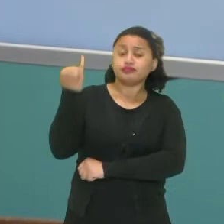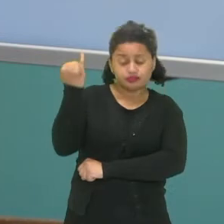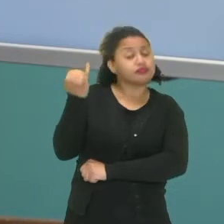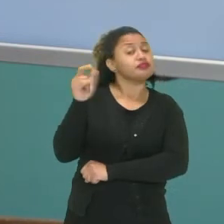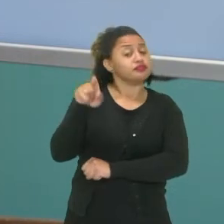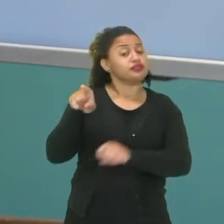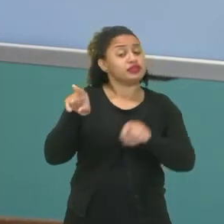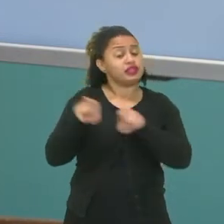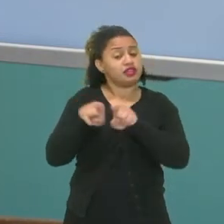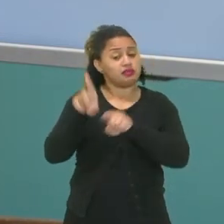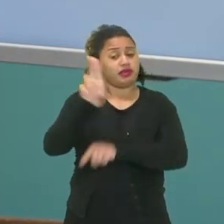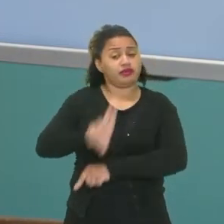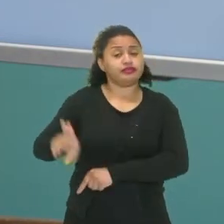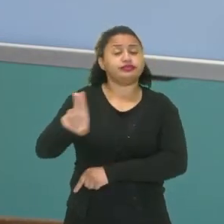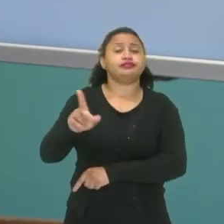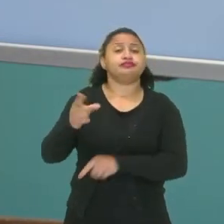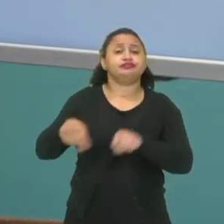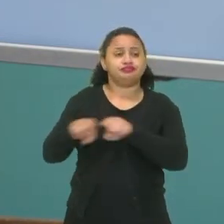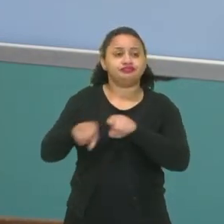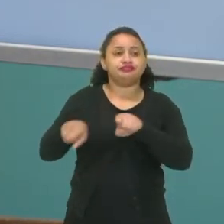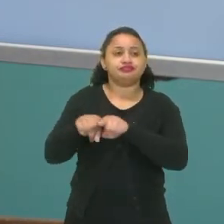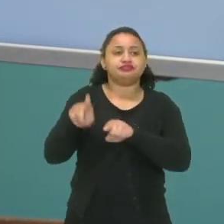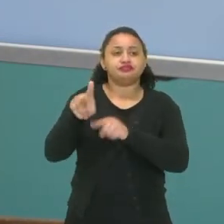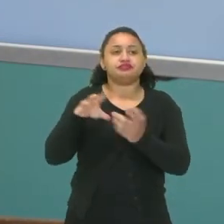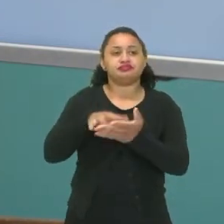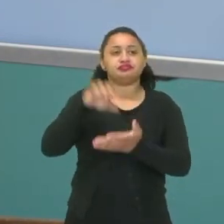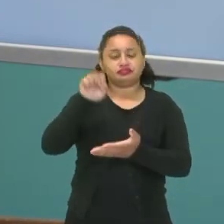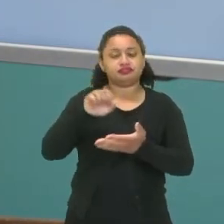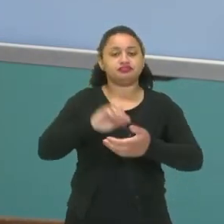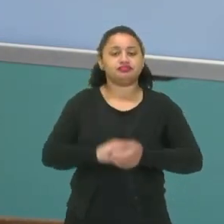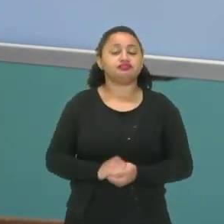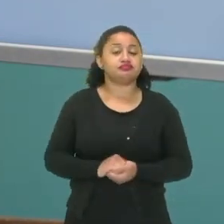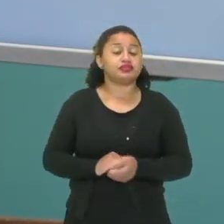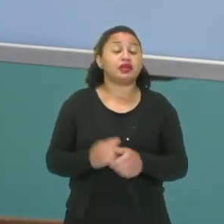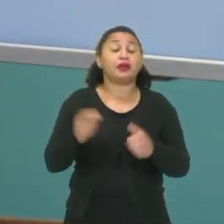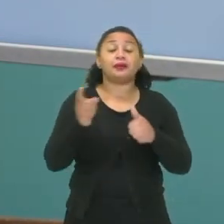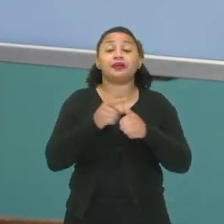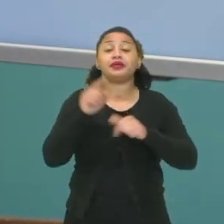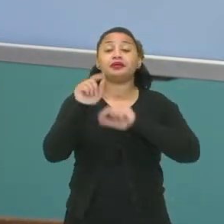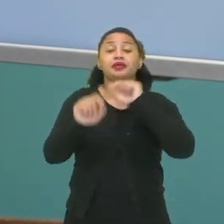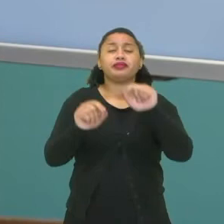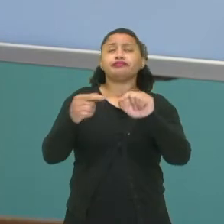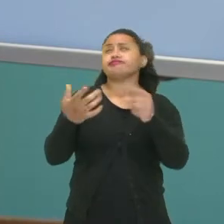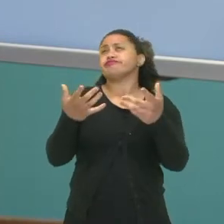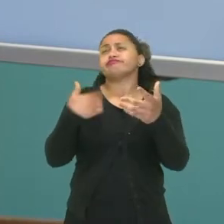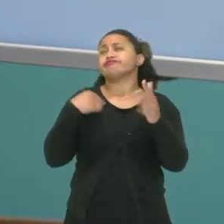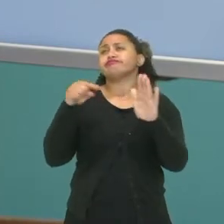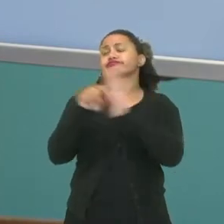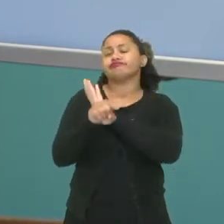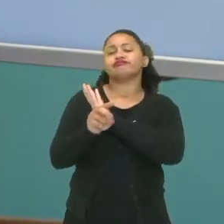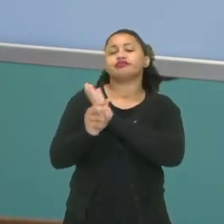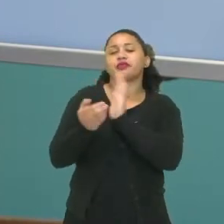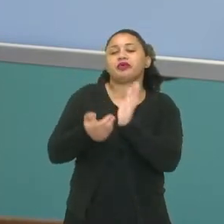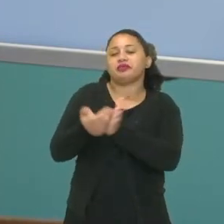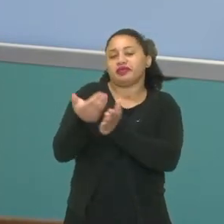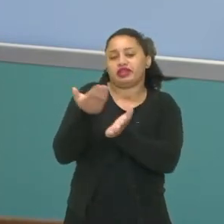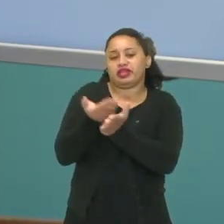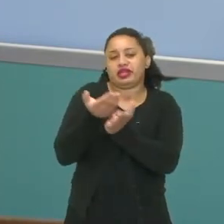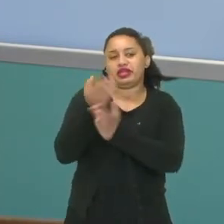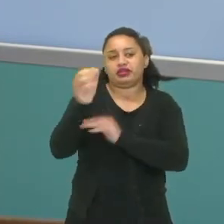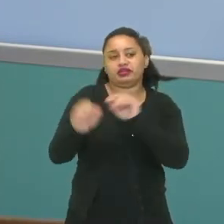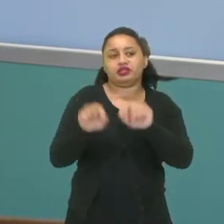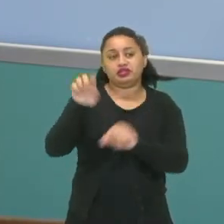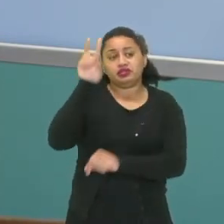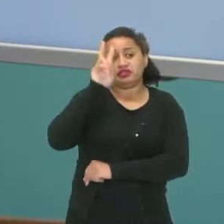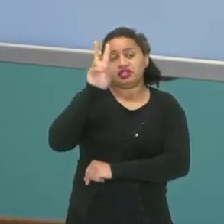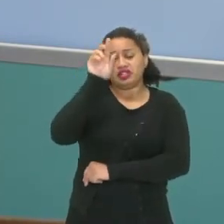muito aplicado dentro da geometria analítica. Primeiro, vamos aqueles questionamentos que a gente faz todas as aulas. Então, você